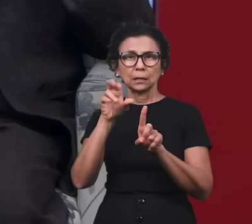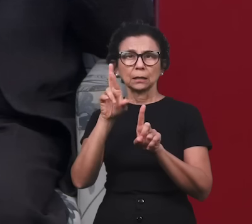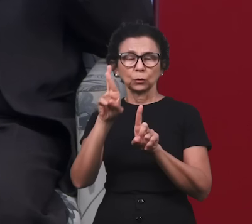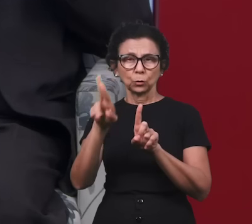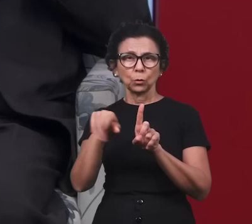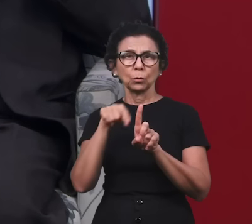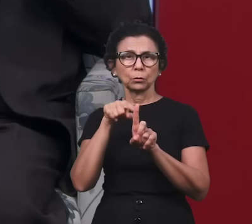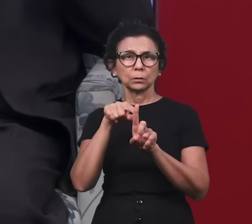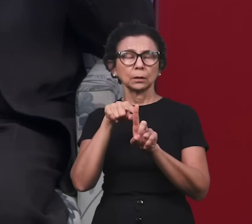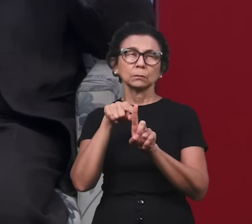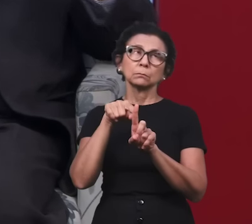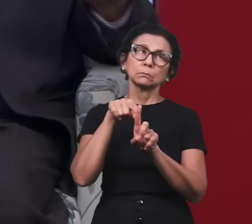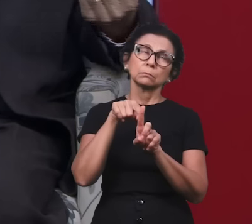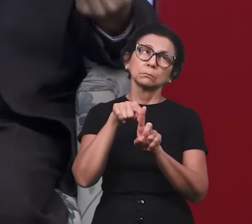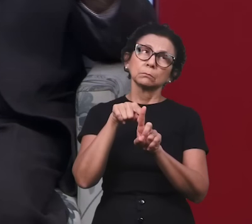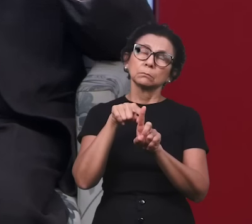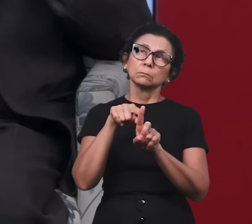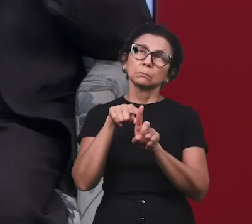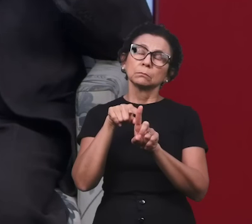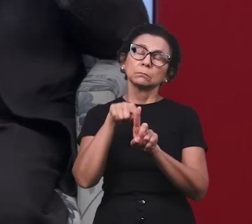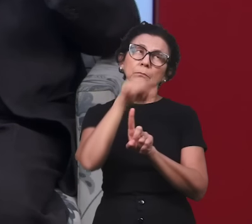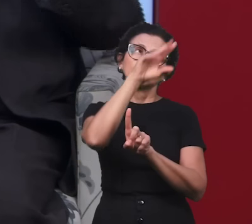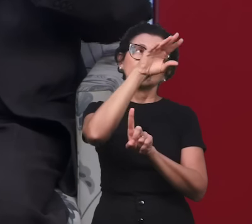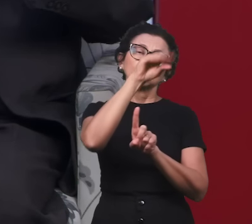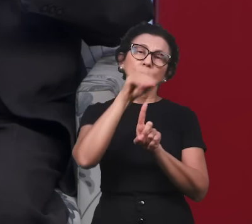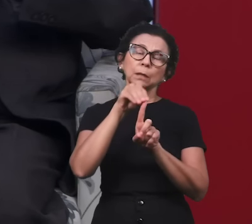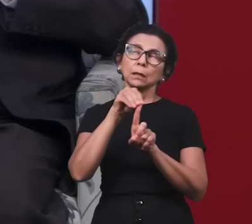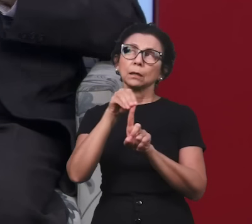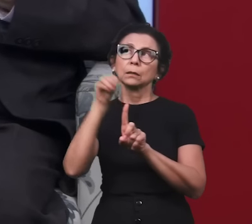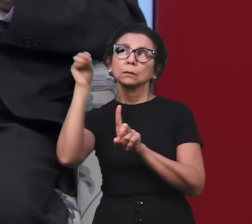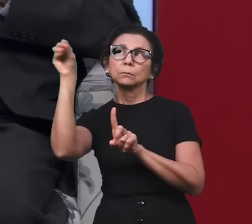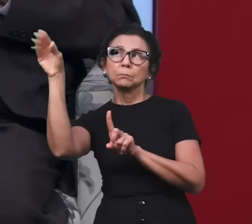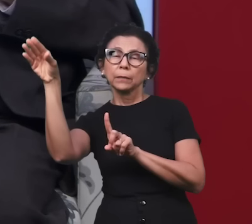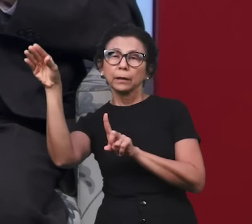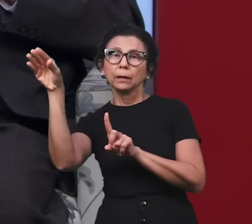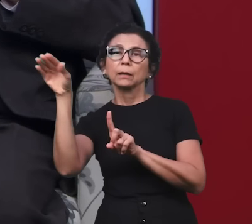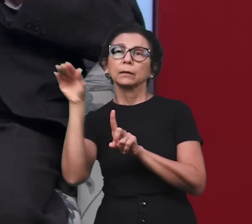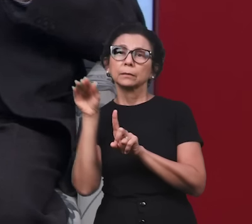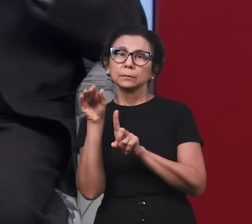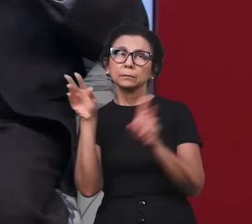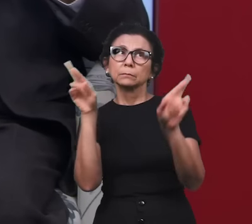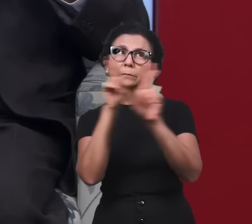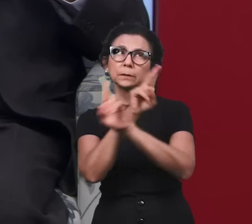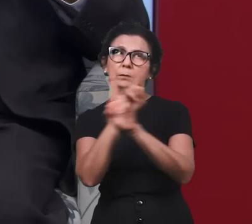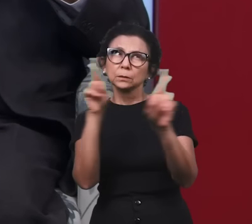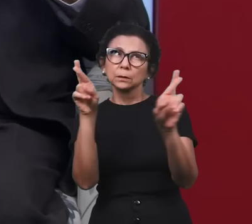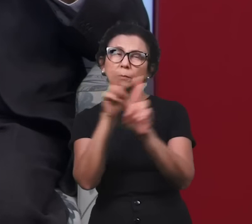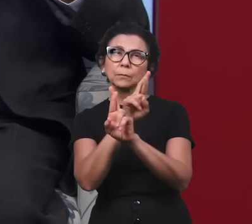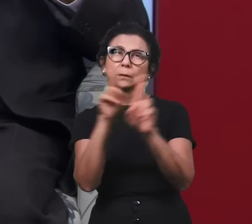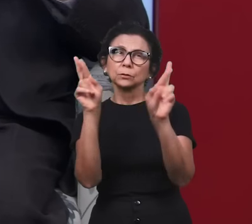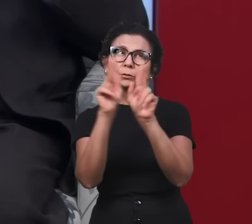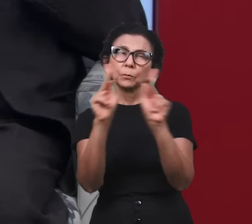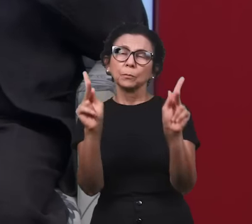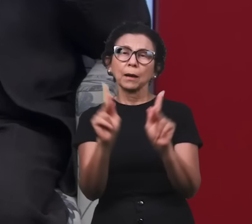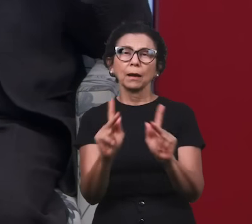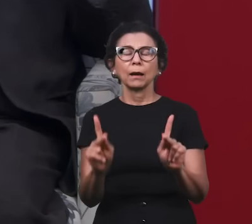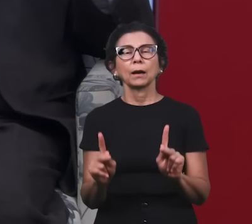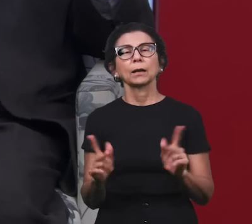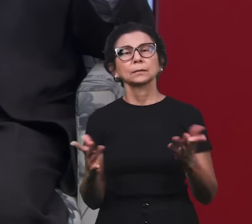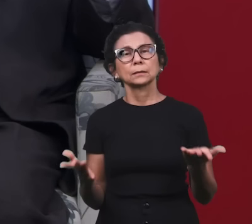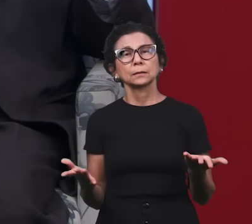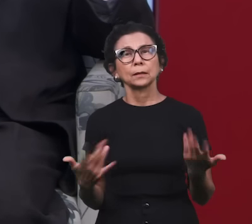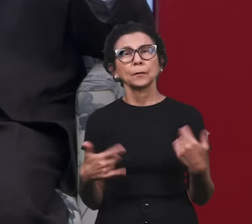tem relação com as duas partes e que intermedia uma pacificação. O homem